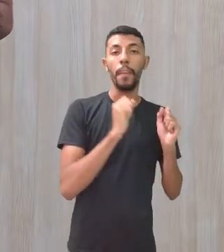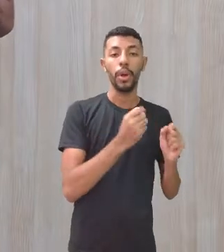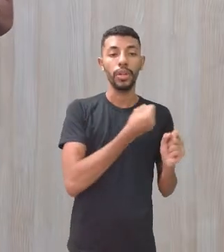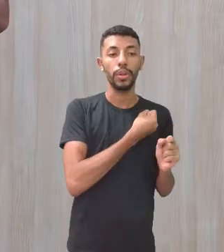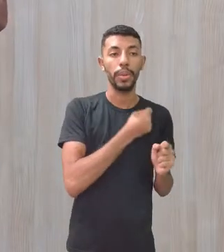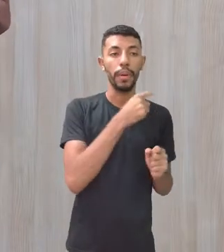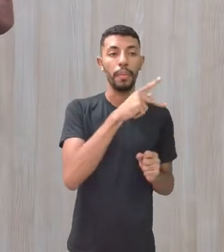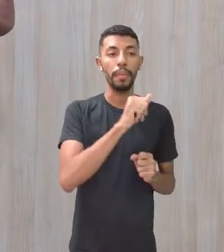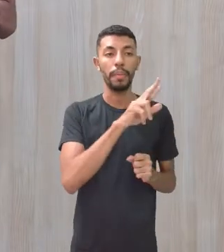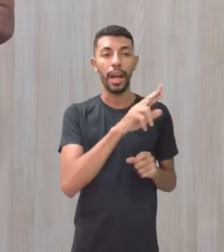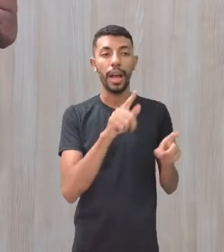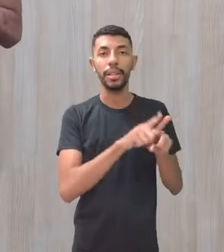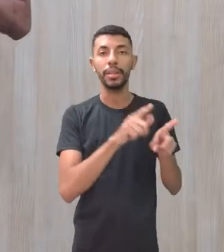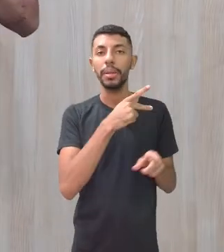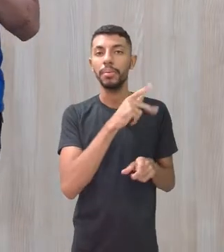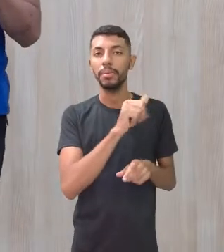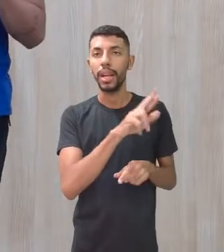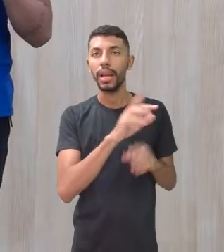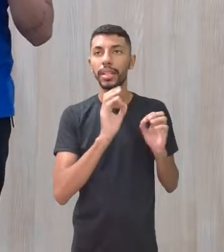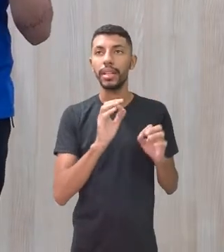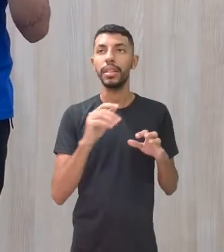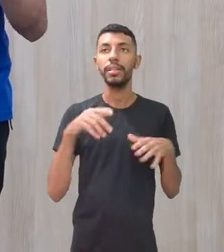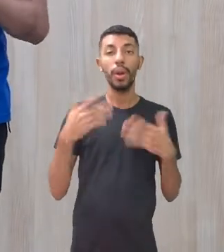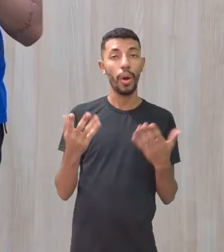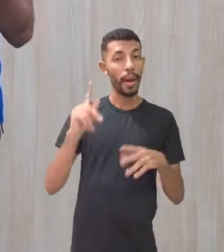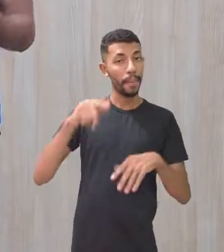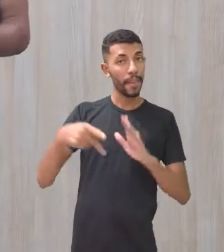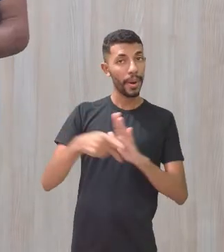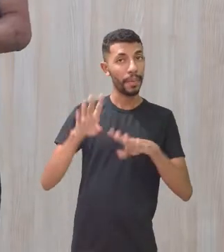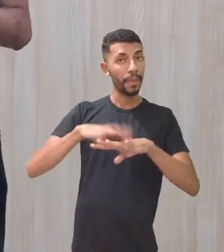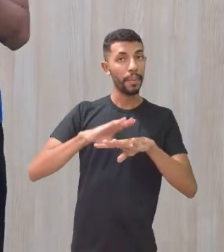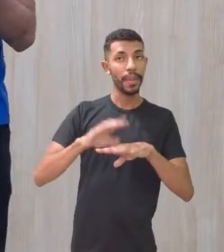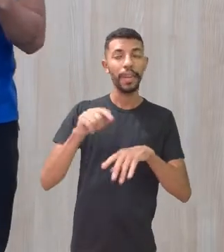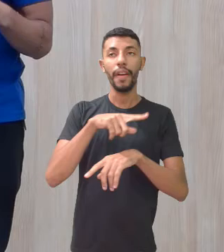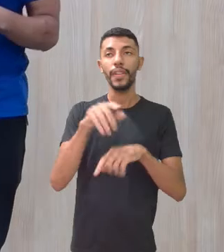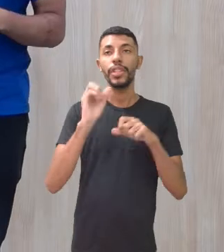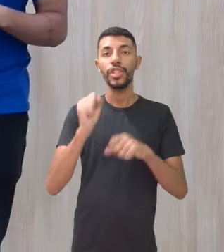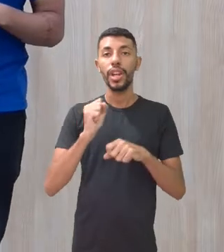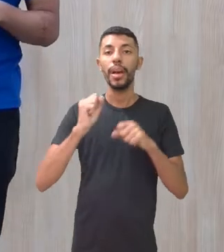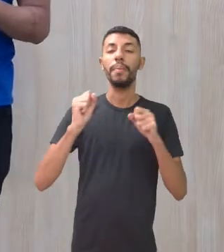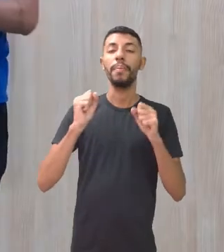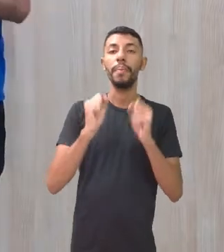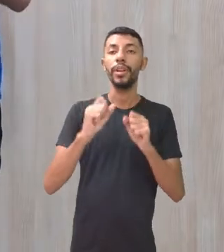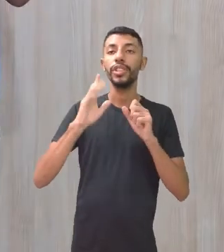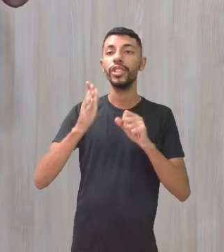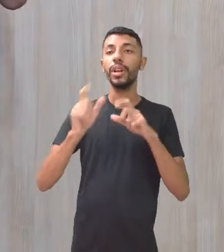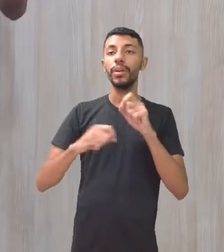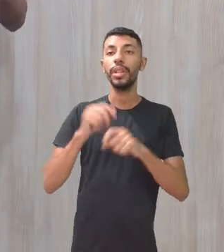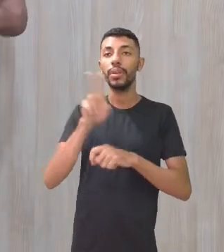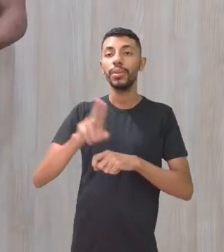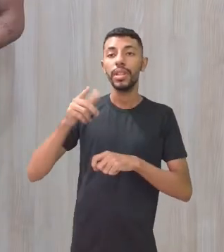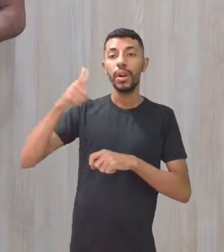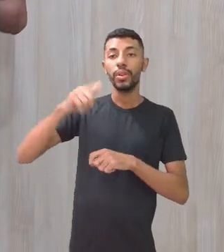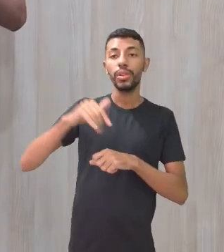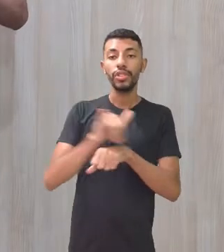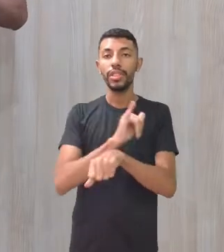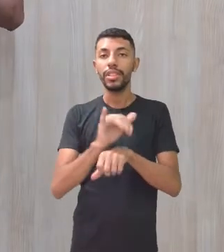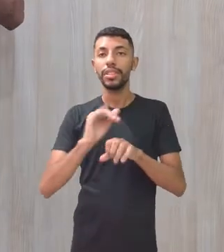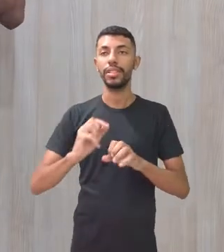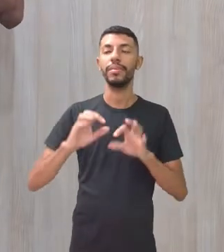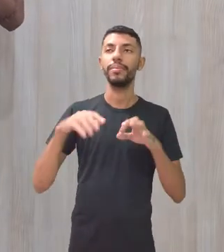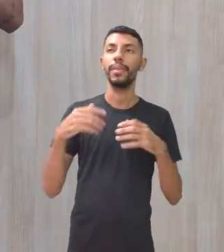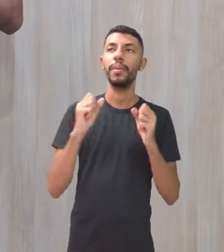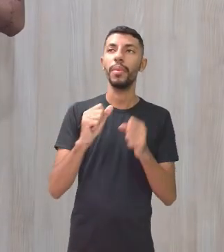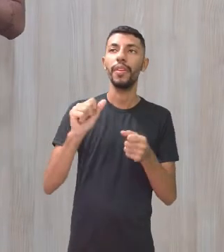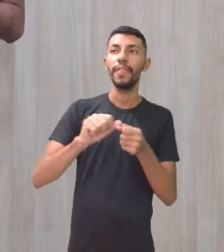par e o ímpar da matemática, já para vocês poderem usar outra coisa, né, de outra disciplina. Vocês podem fazer com múltiplos, né?